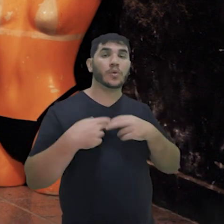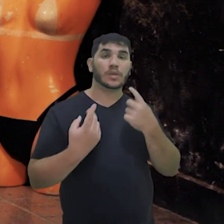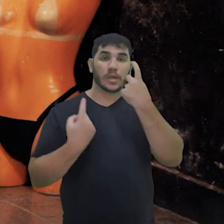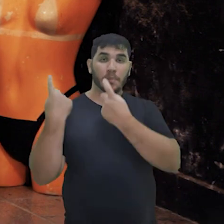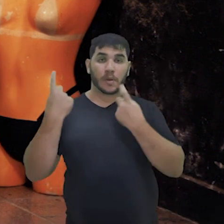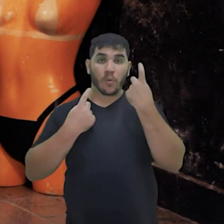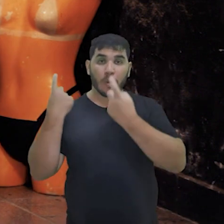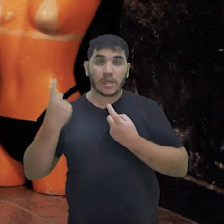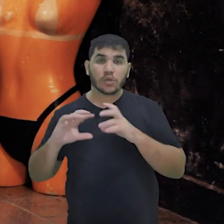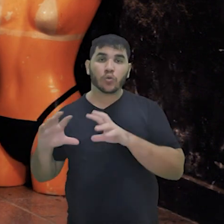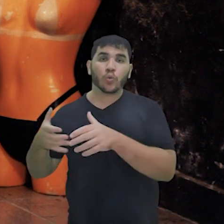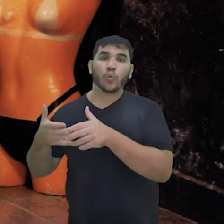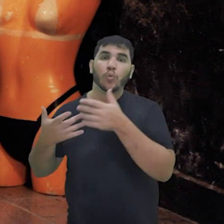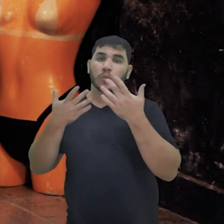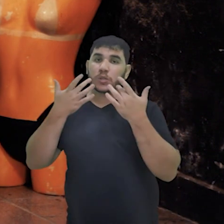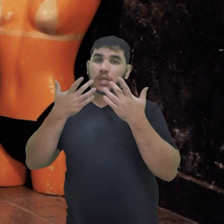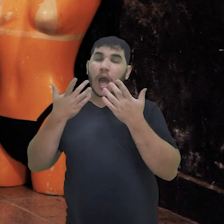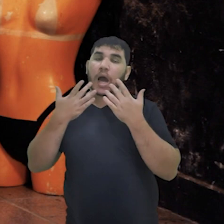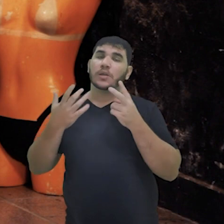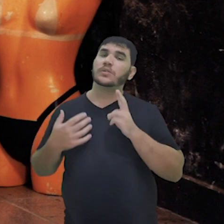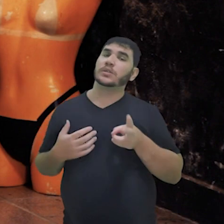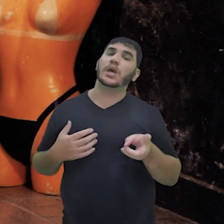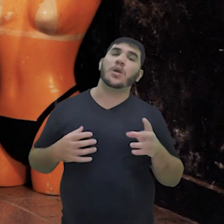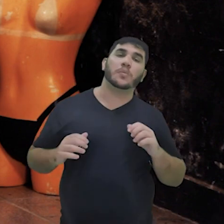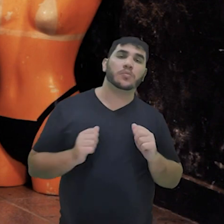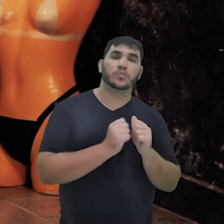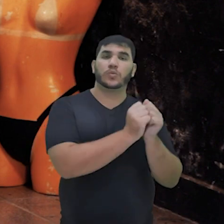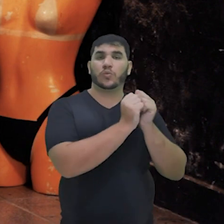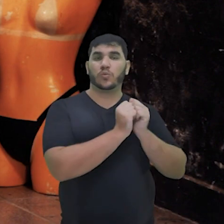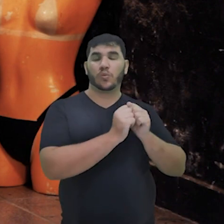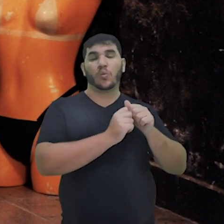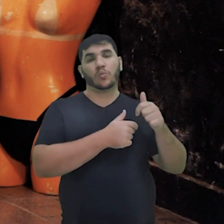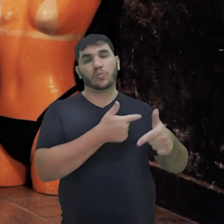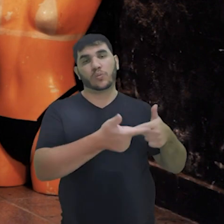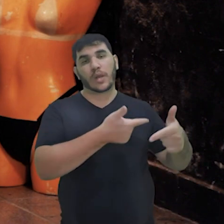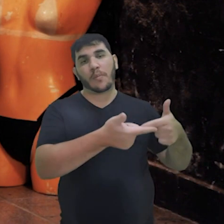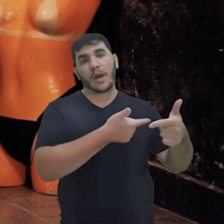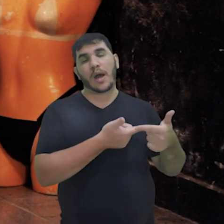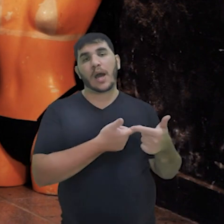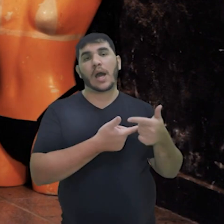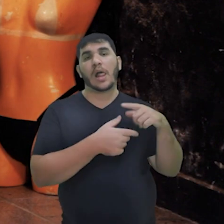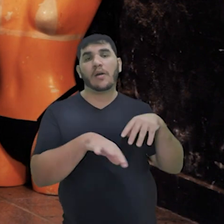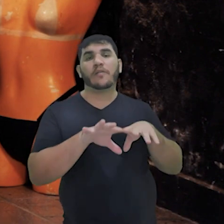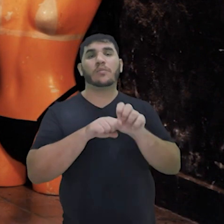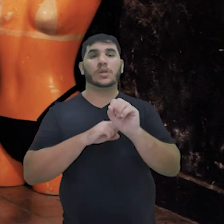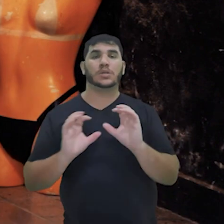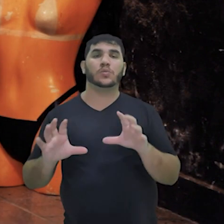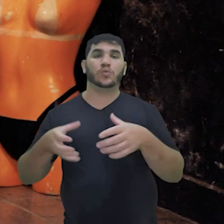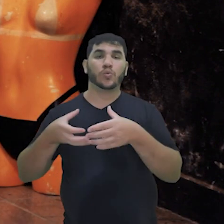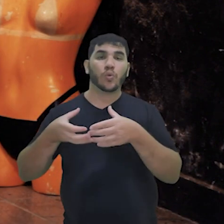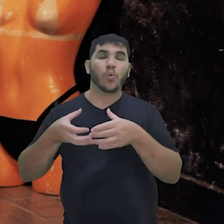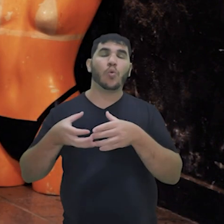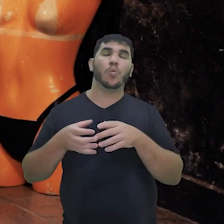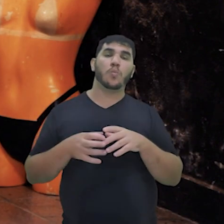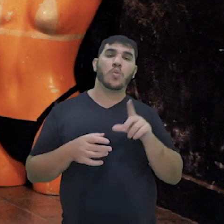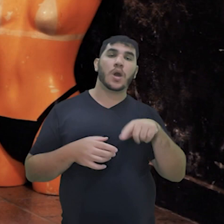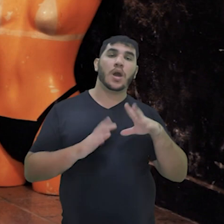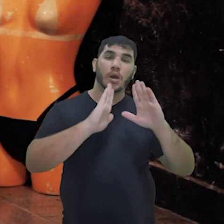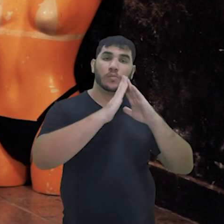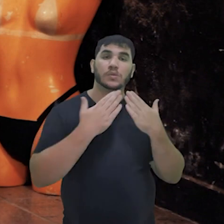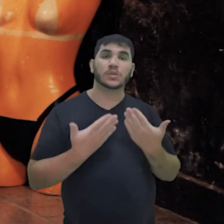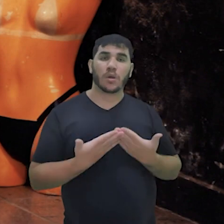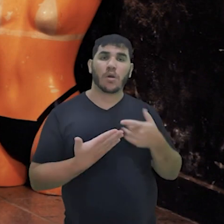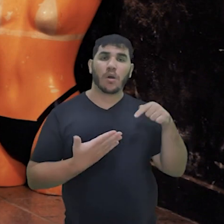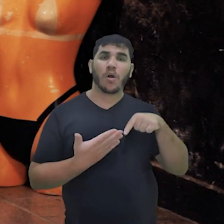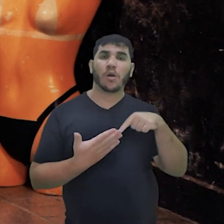da gente, eu acho que isso eu vou carregar comigo, assim, pra sempre. A ideia da formação de grupo, essa escola, né?